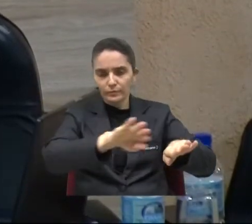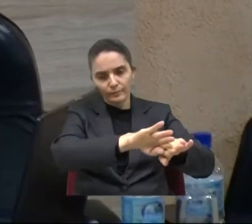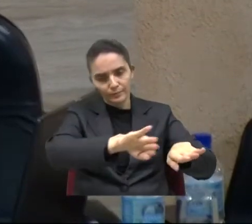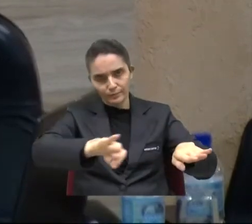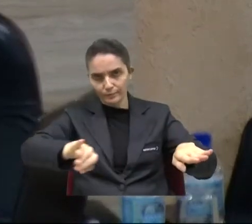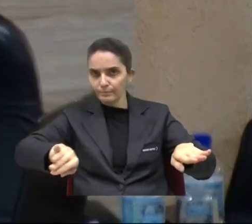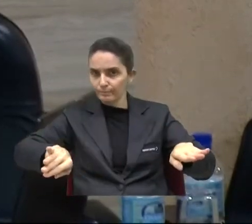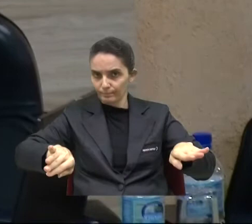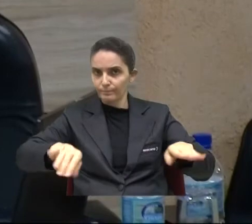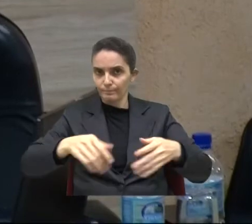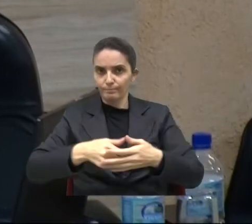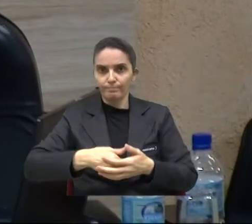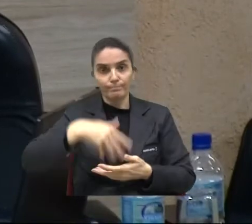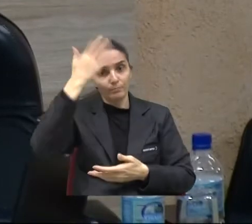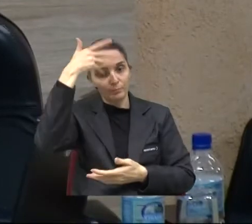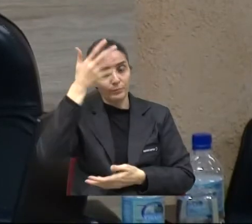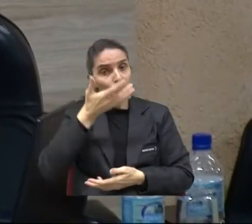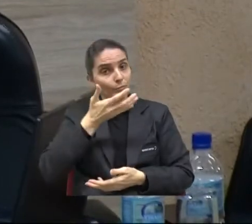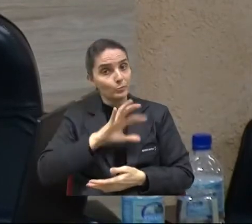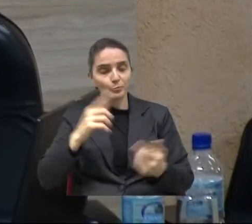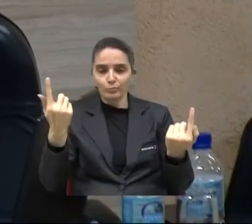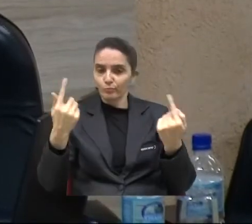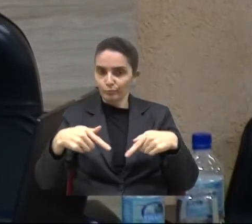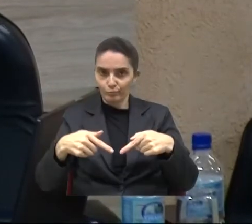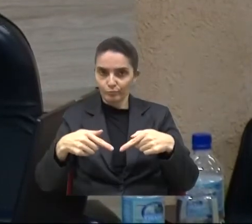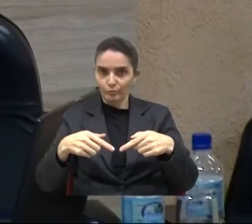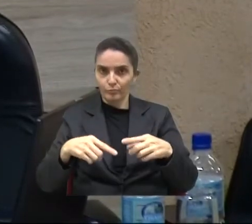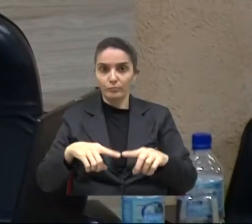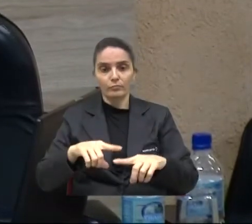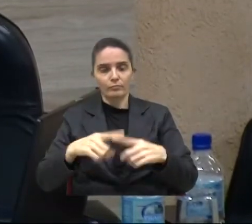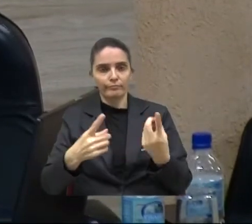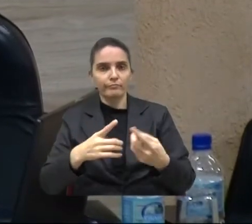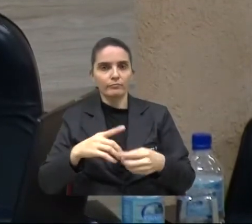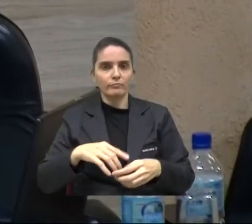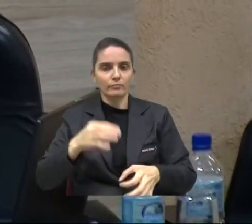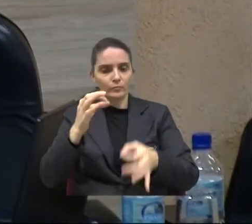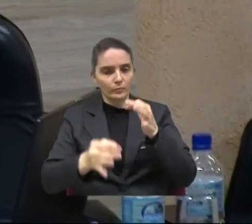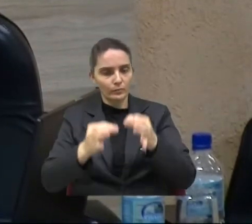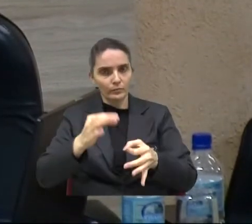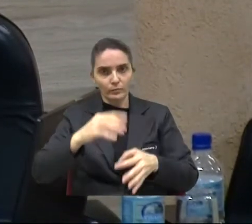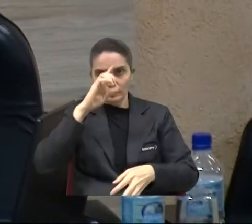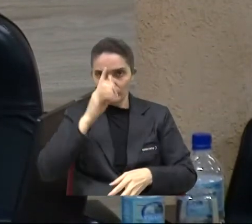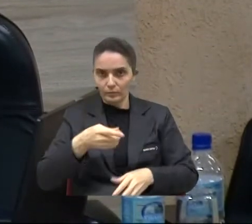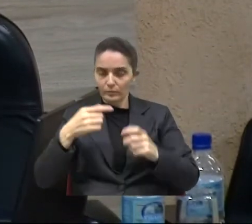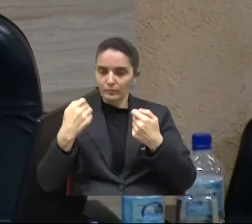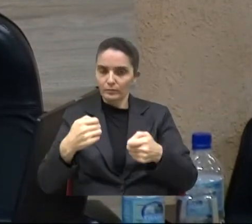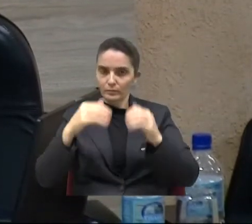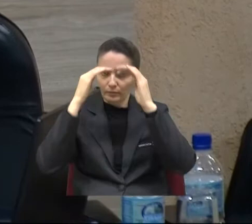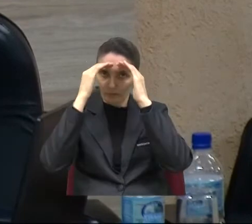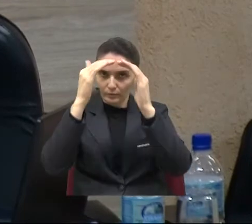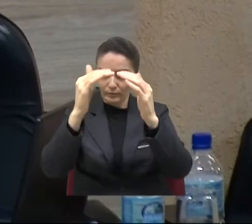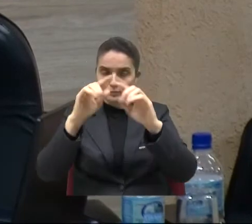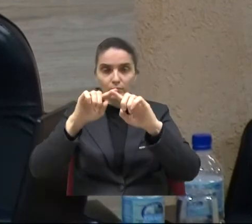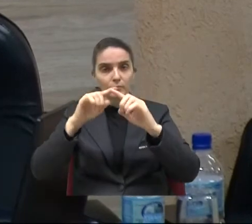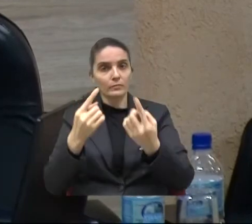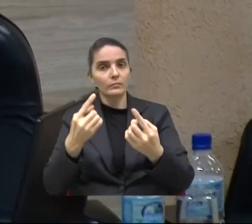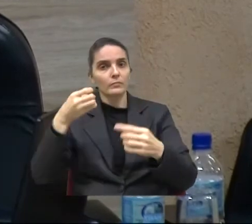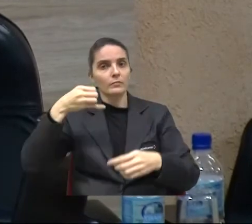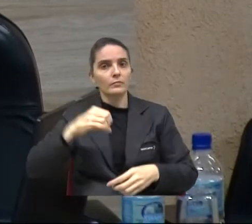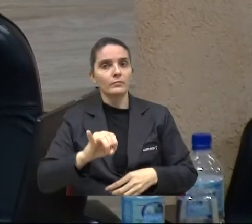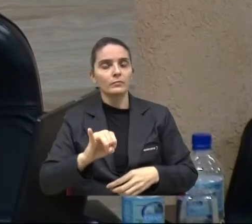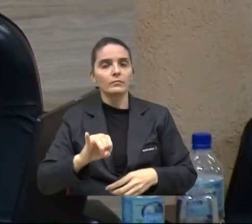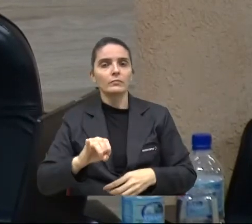Gostaria que não houvesse enfrentamento. É uma ordem judicial e deve ser cumprida. Mas, se for